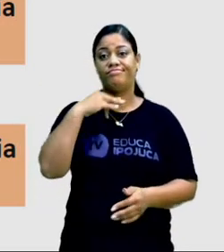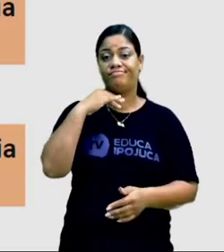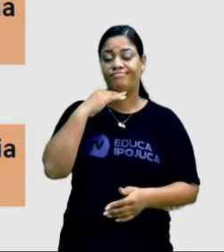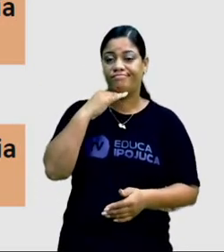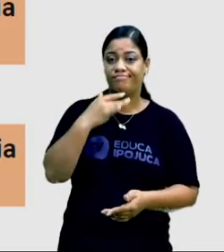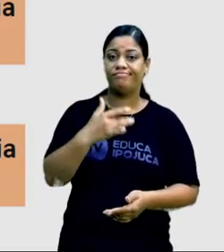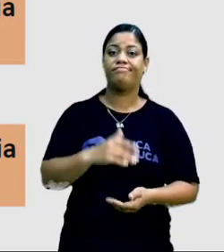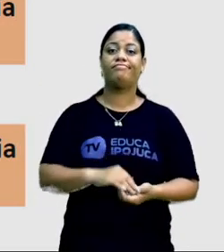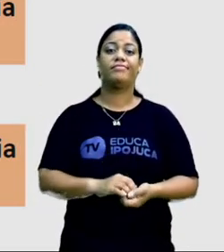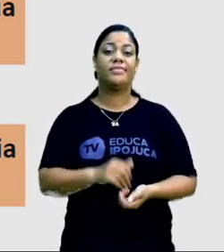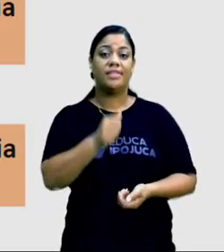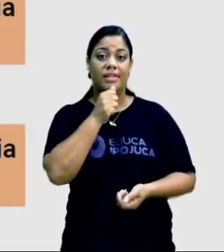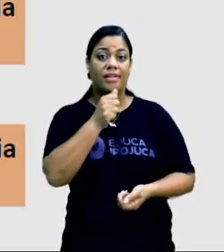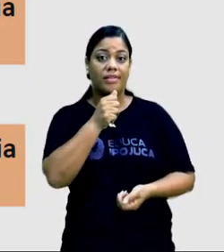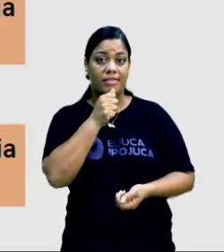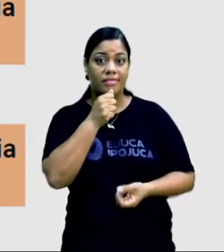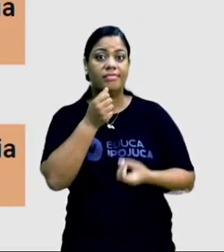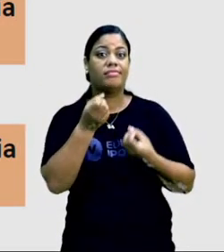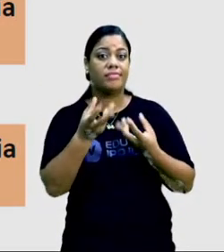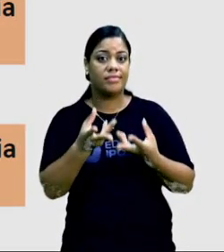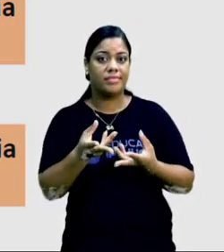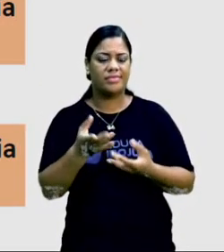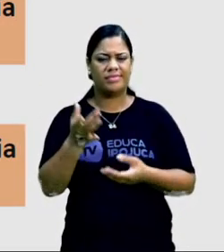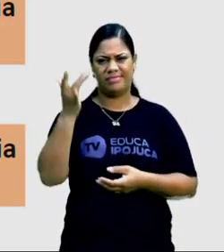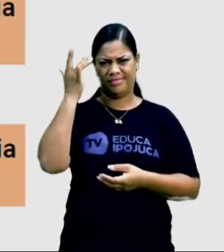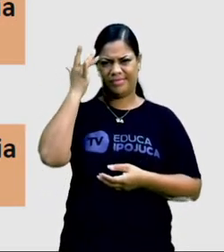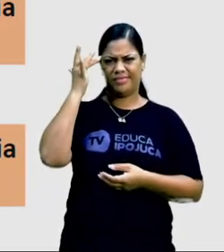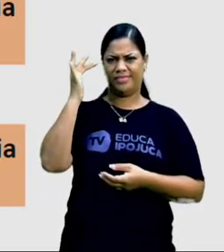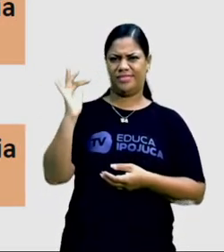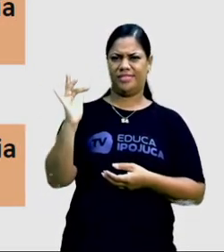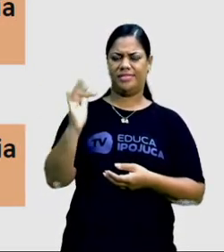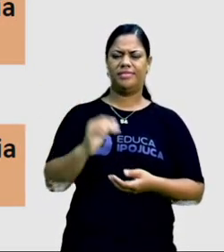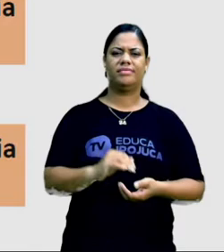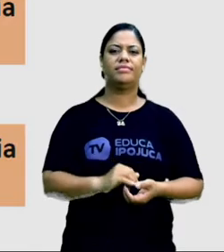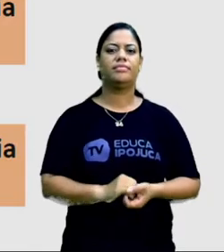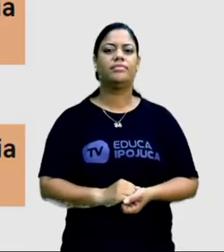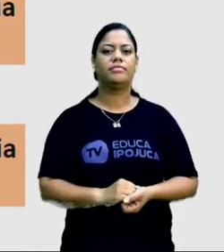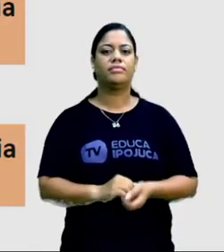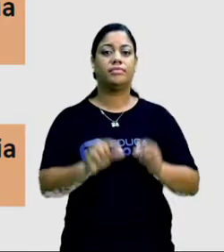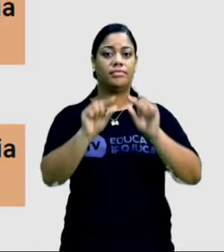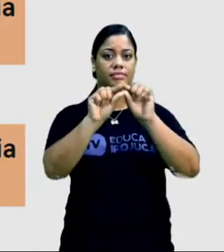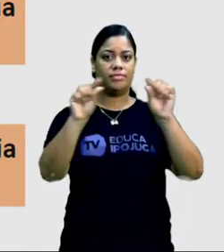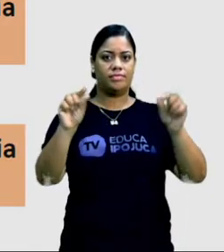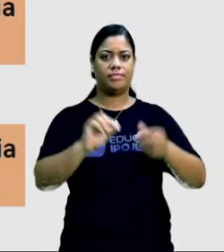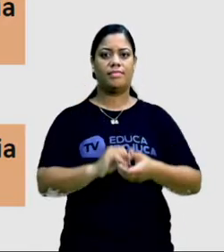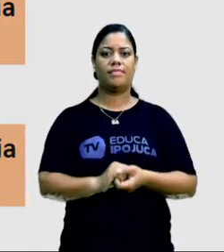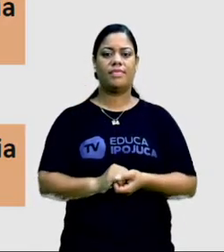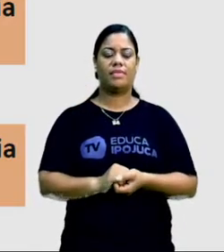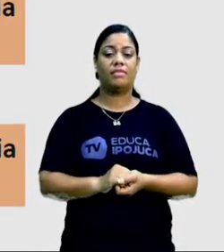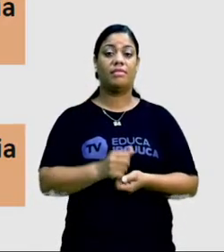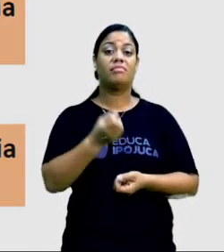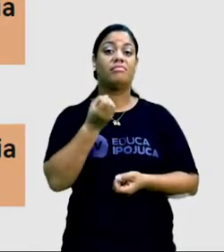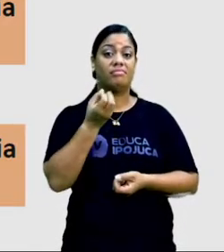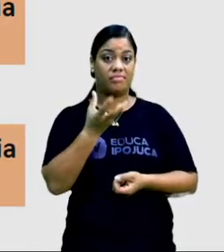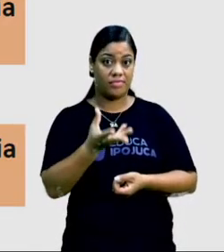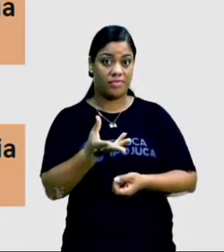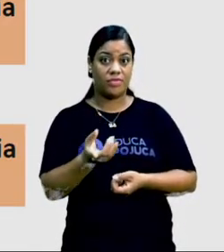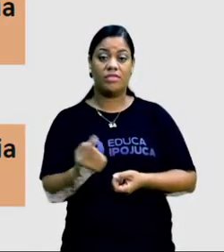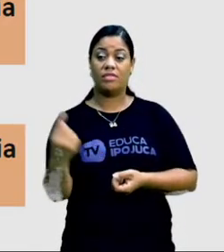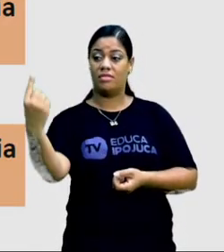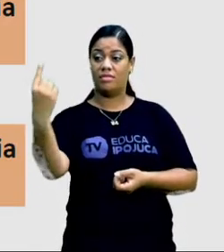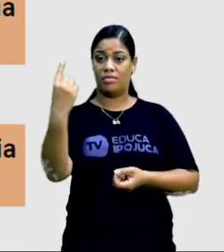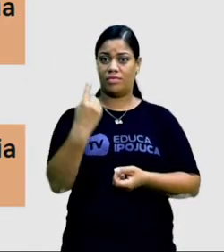lamentavelmente, ainda bem que, estranhamente. Vamos às frases. Ainda bem que ele não